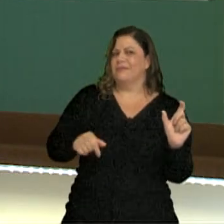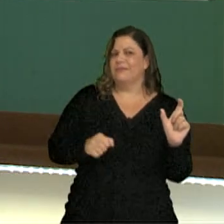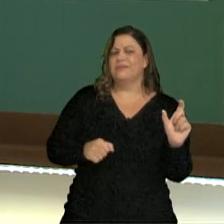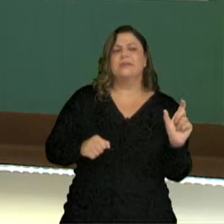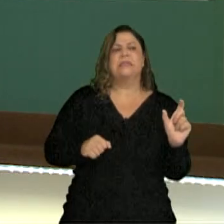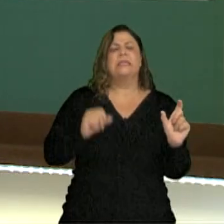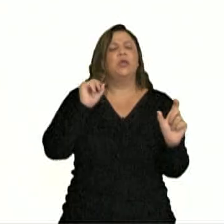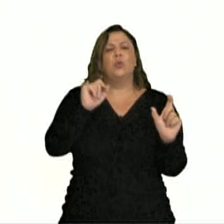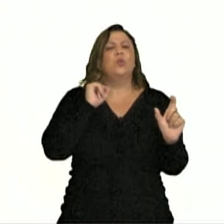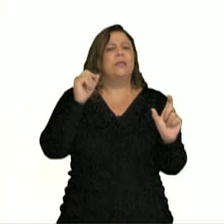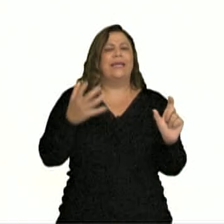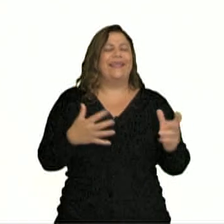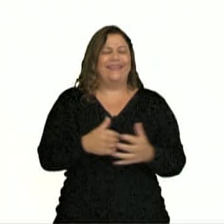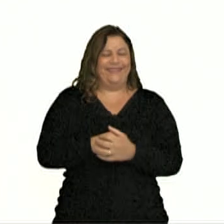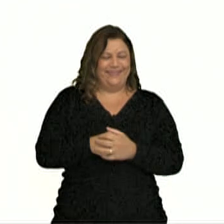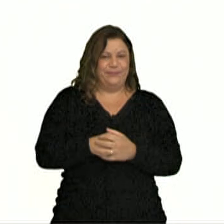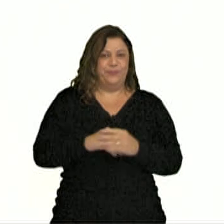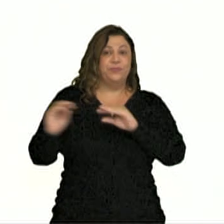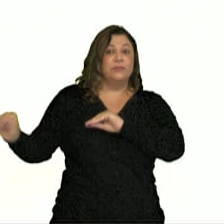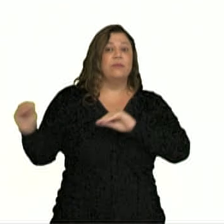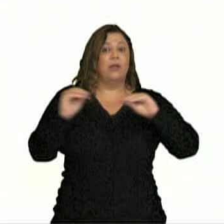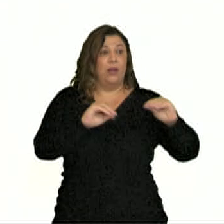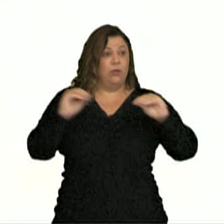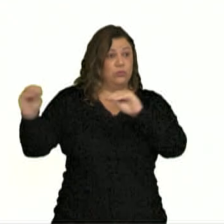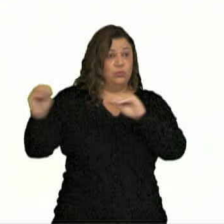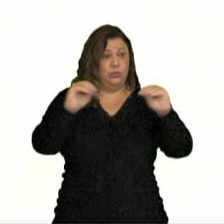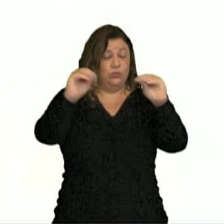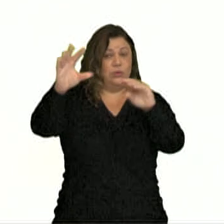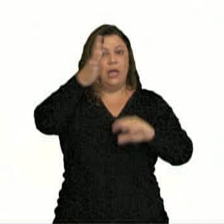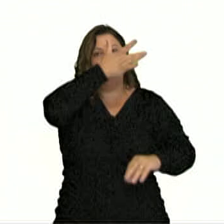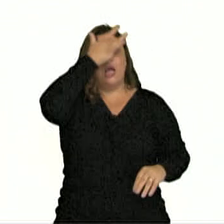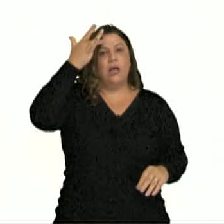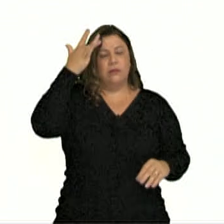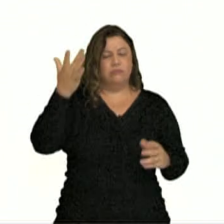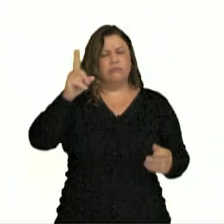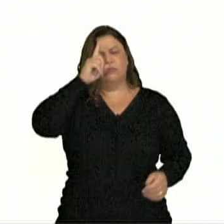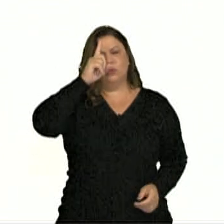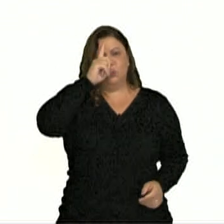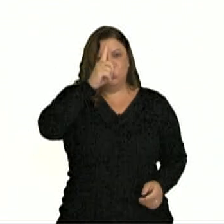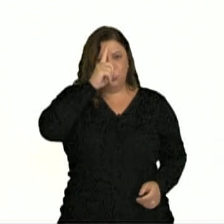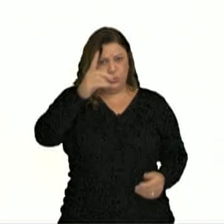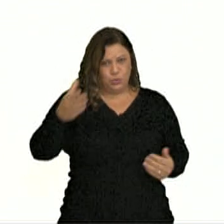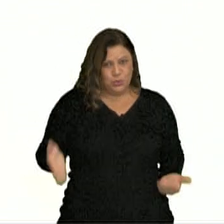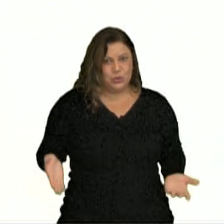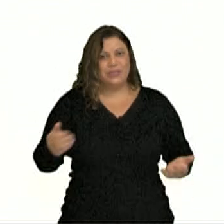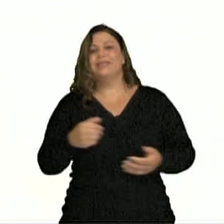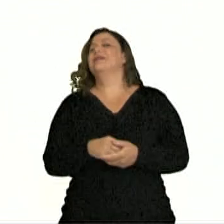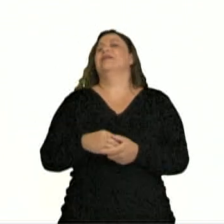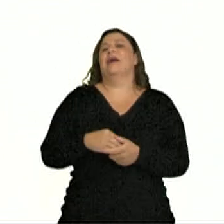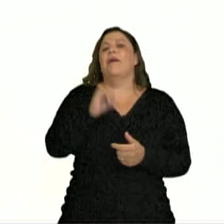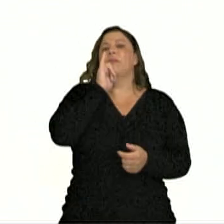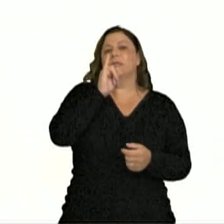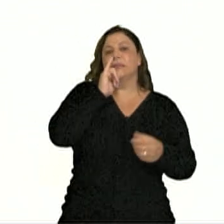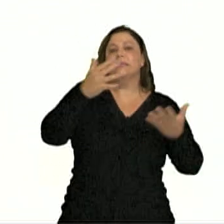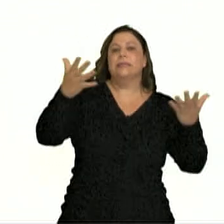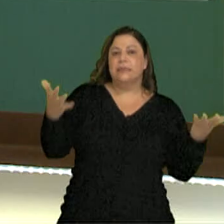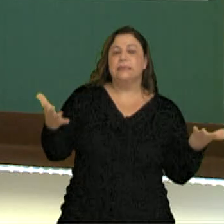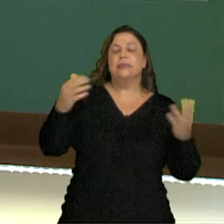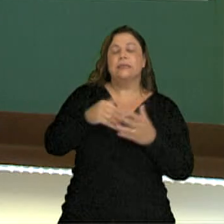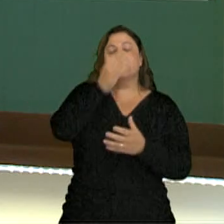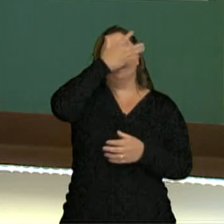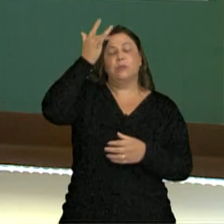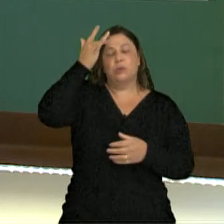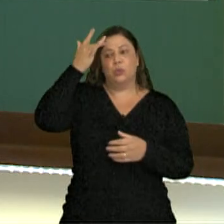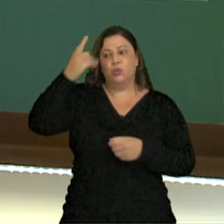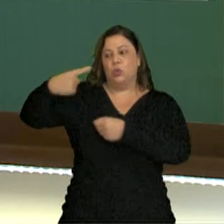pendular refere-se ao deslocamento diário de pessoas entre municípios distintos. Ou seja, a pessoa que se desloca